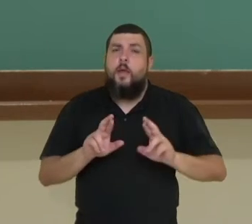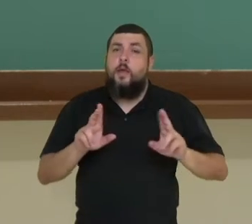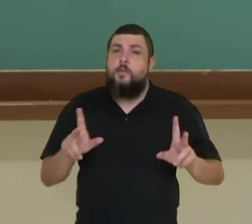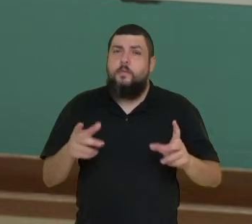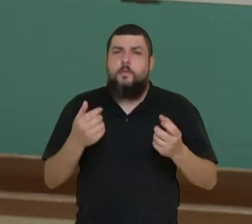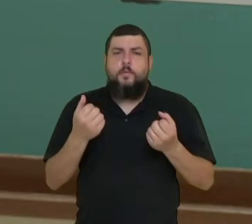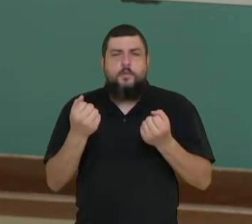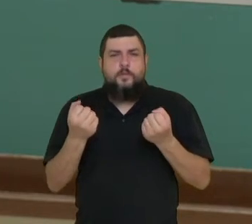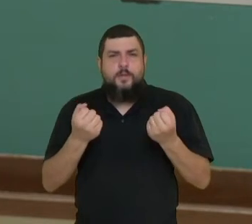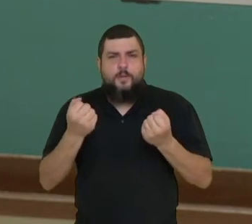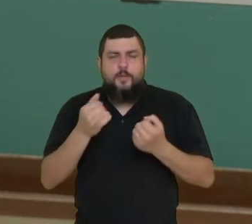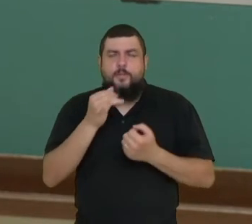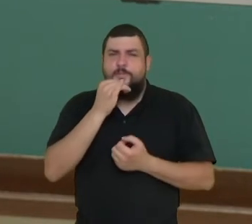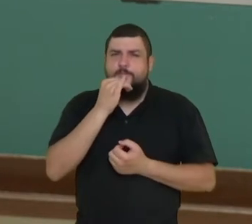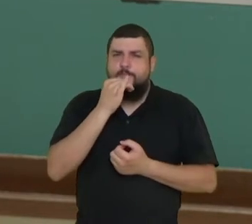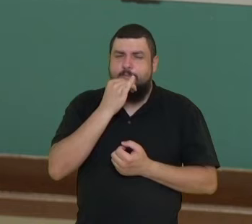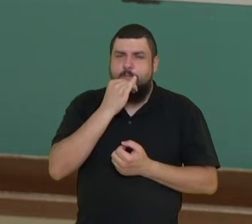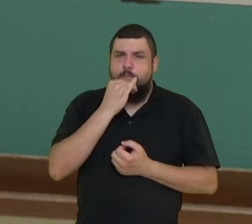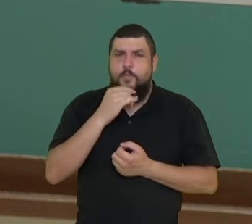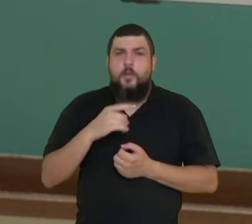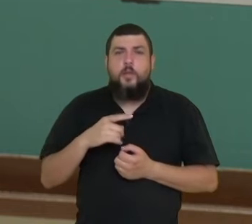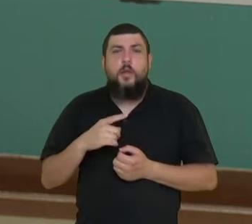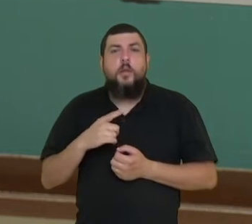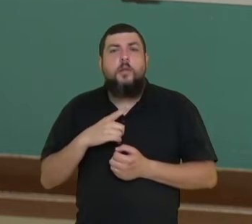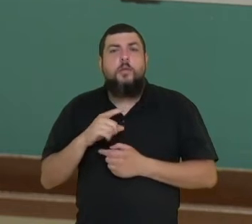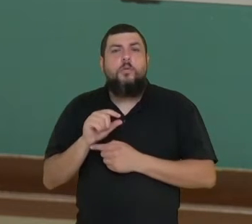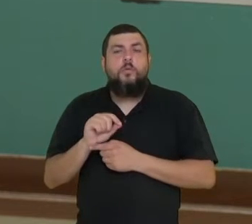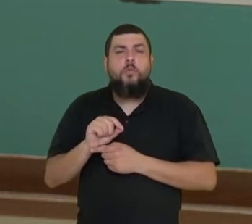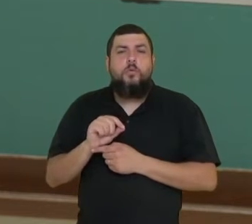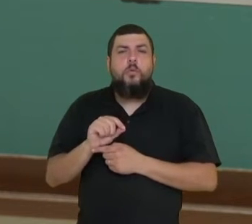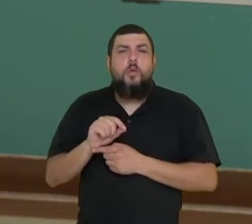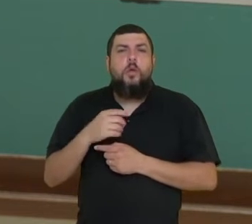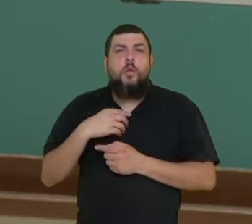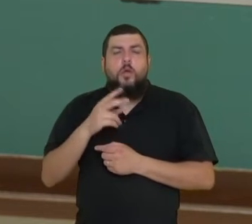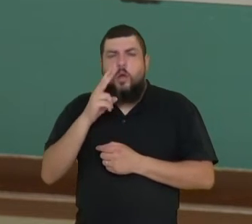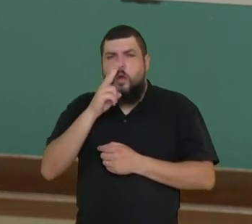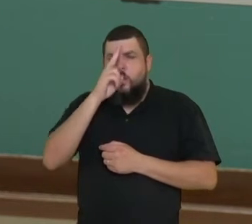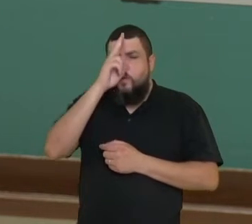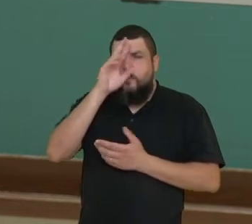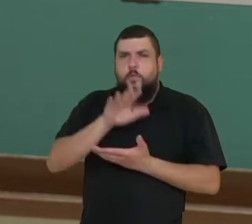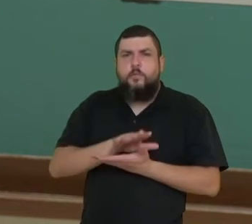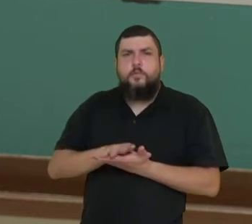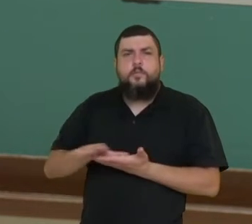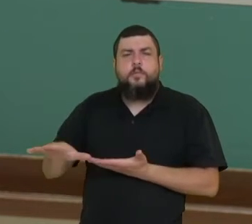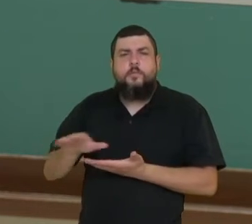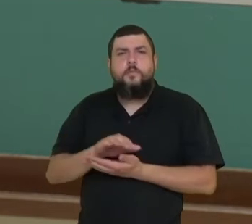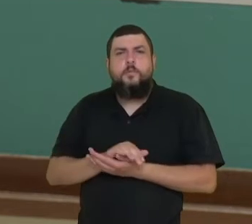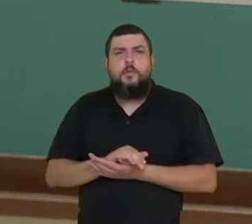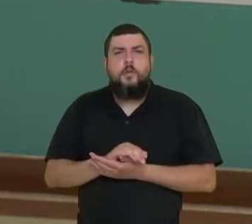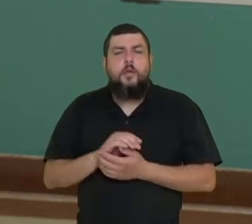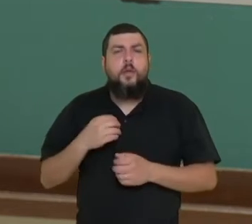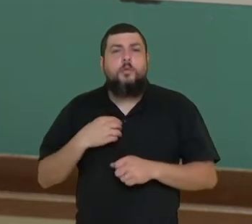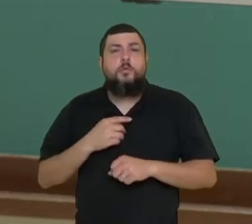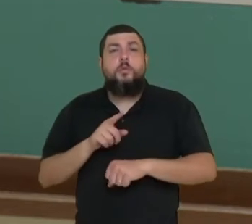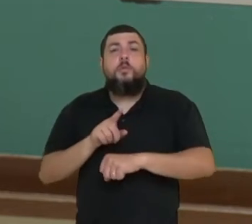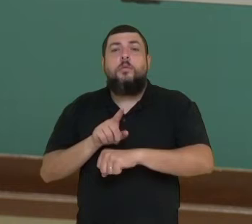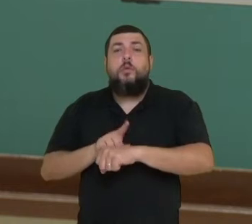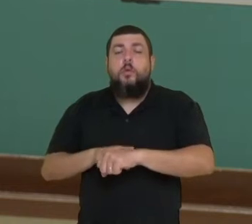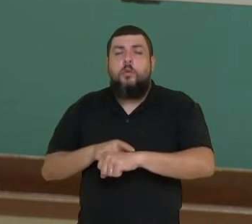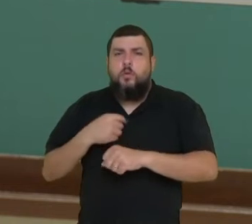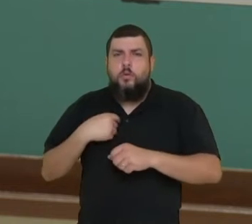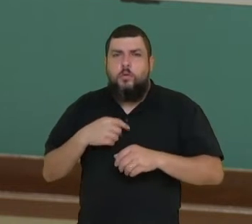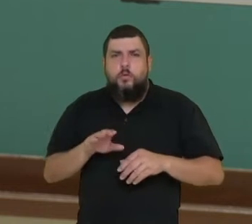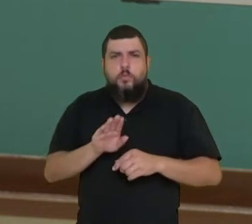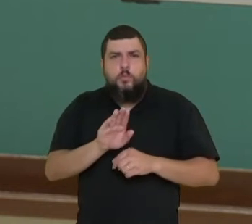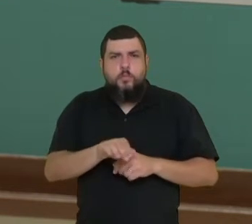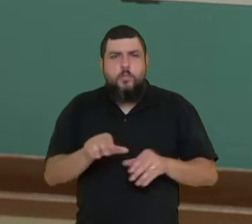em que eu teria um trabalho de uma força dissipativa, certo? Em que, na hora que eu estou, por exemplo, acionando o